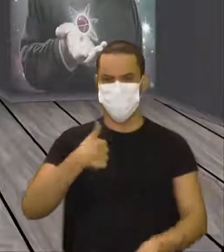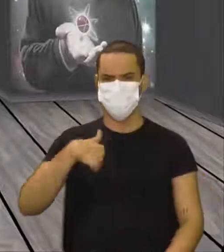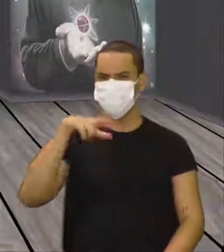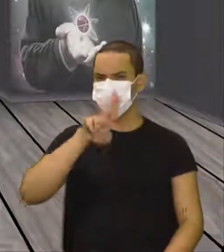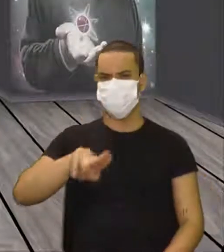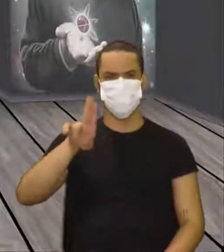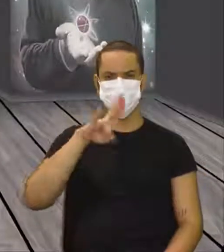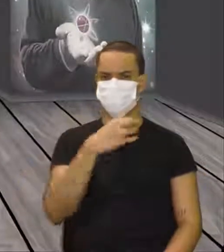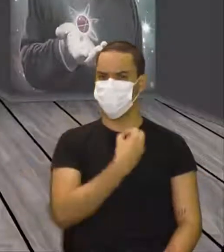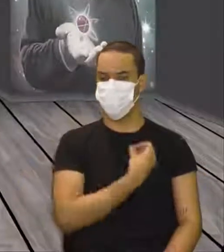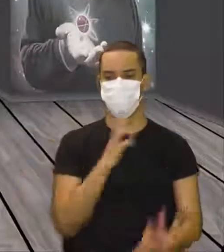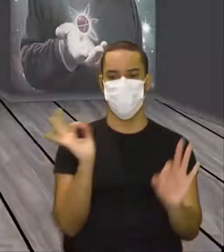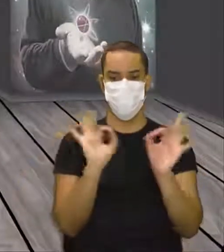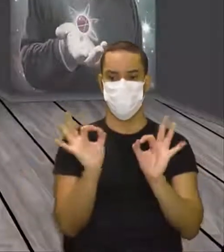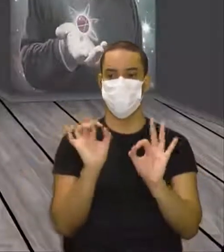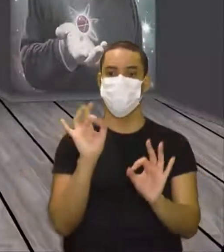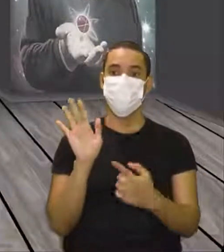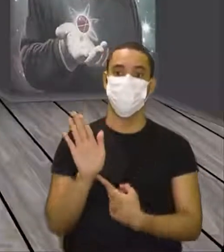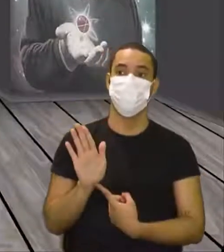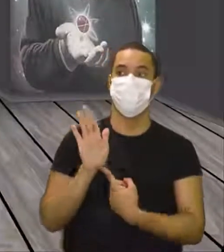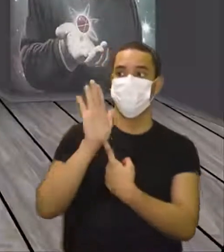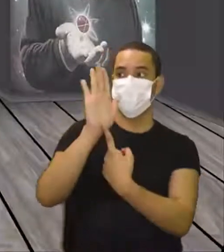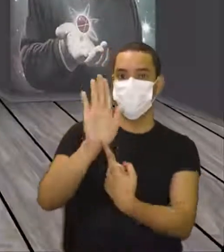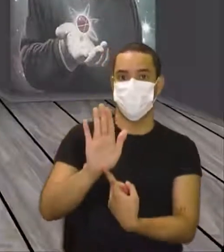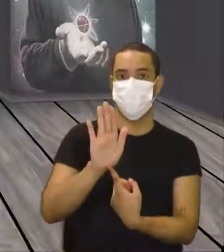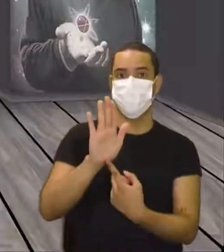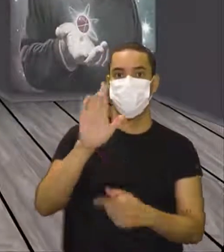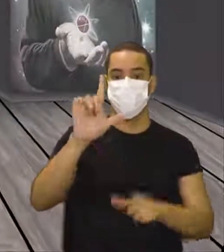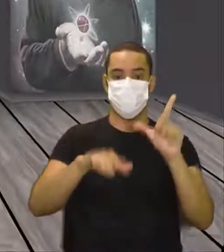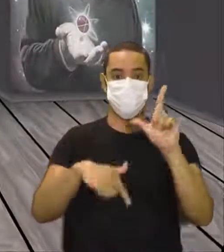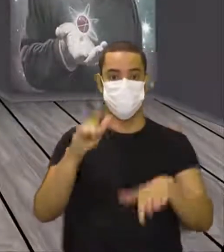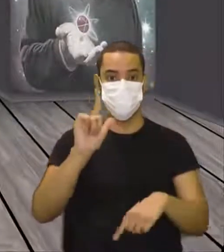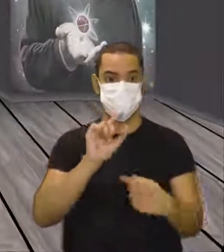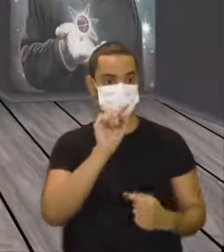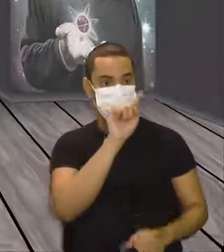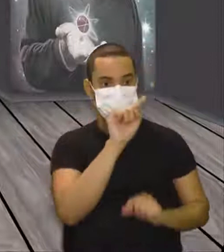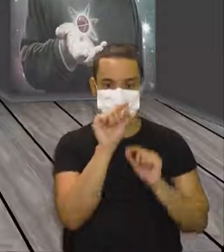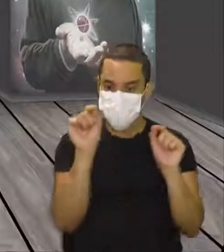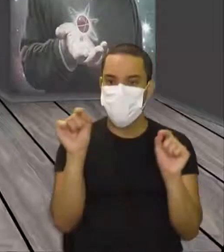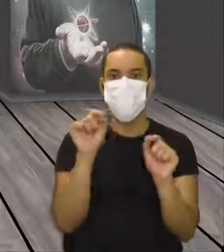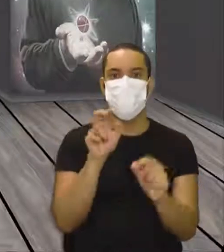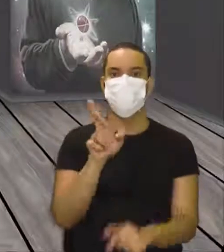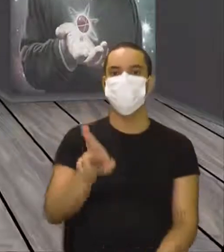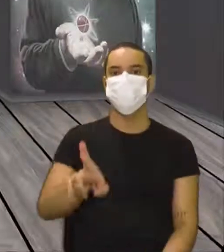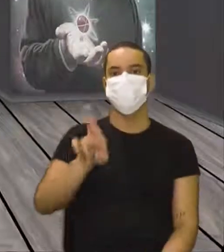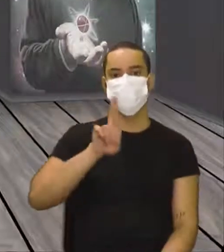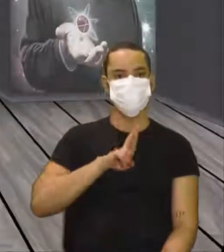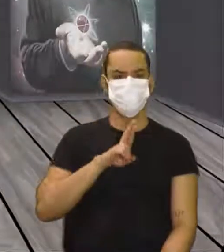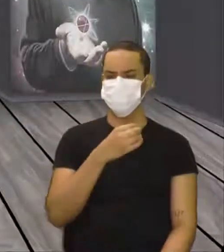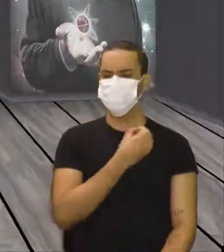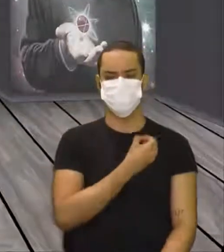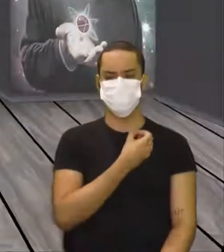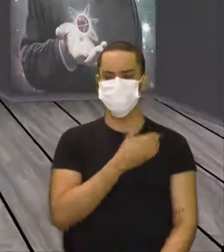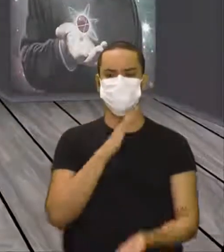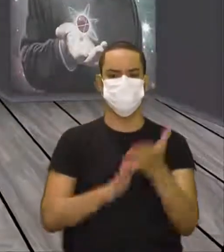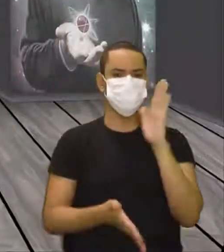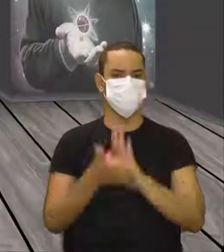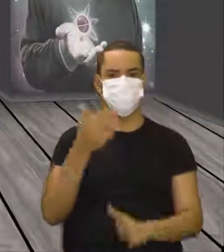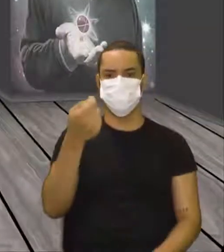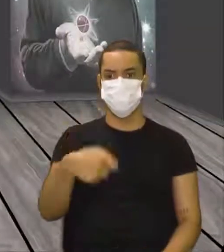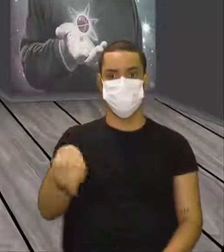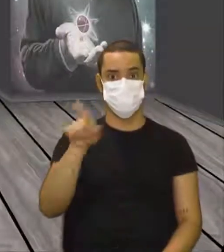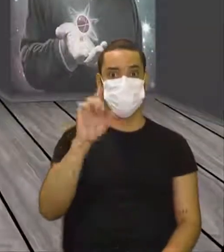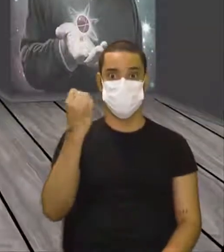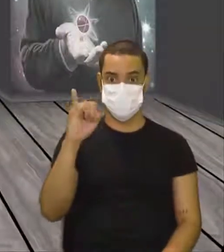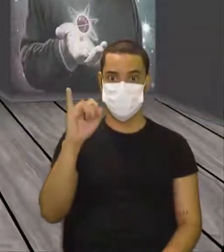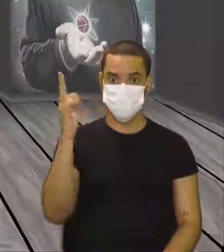utiliza números, você só demonstra com as letras e você vai chegar no resultado. O número não vai importar, você vai chegar no resultado